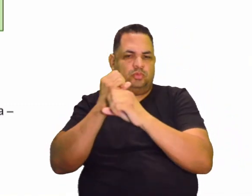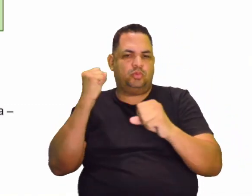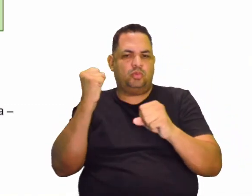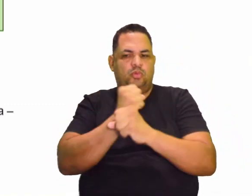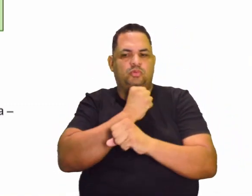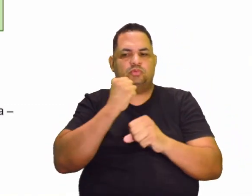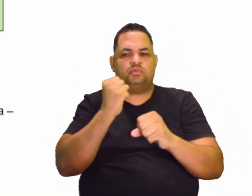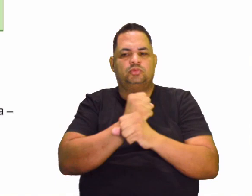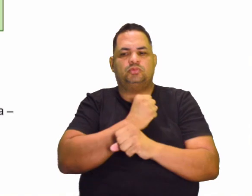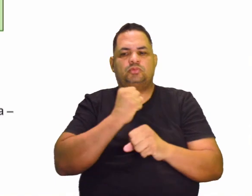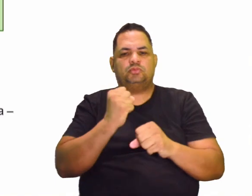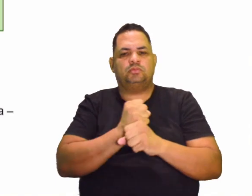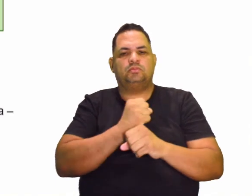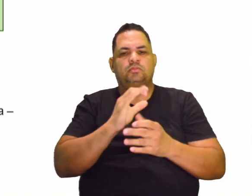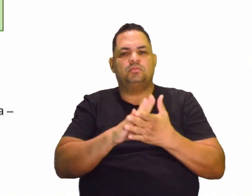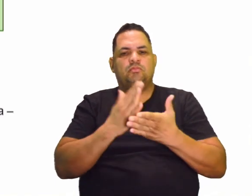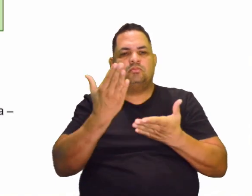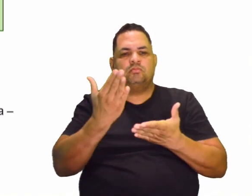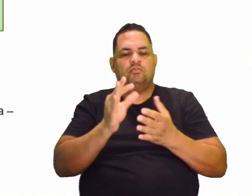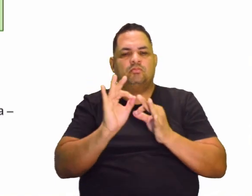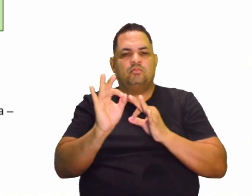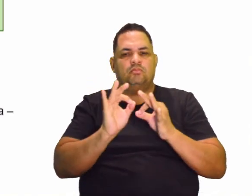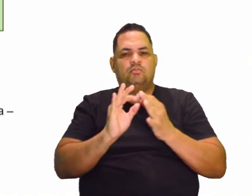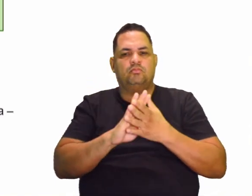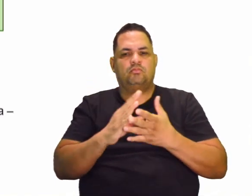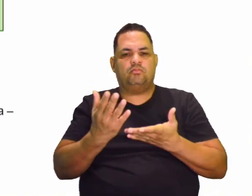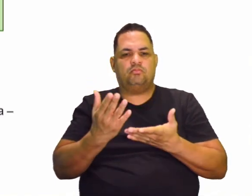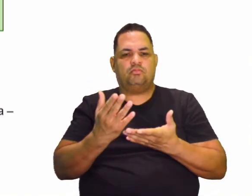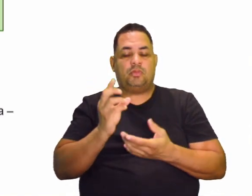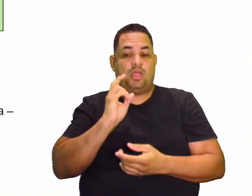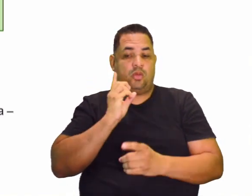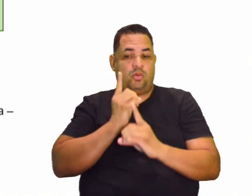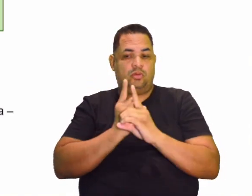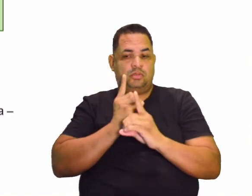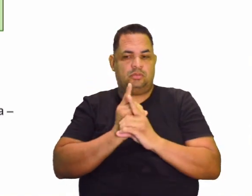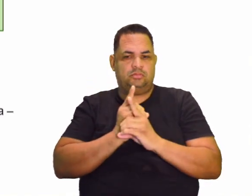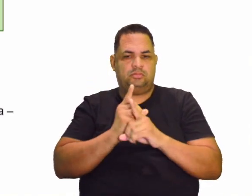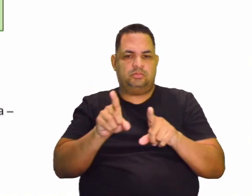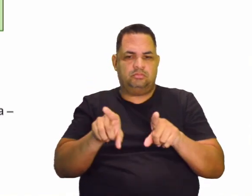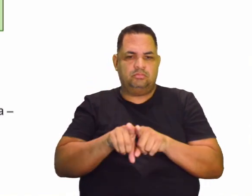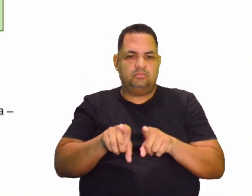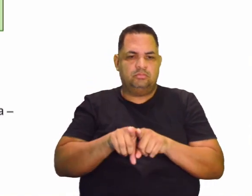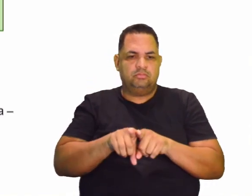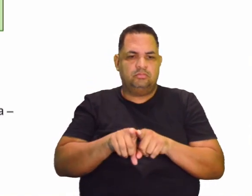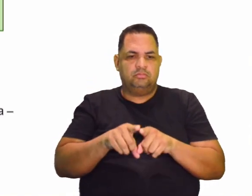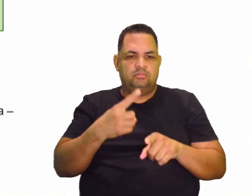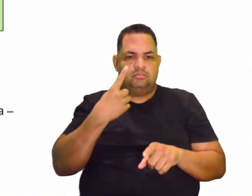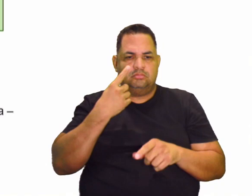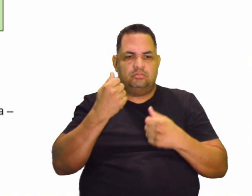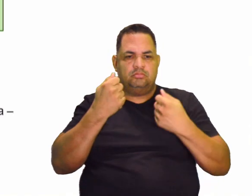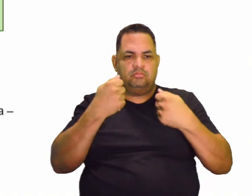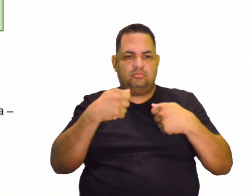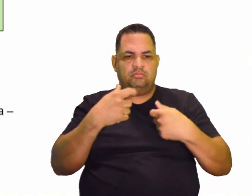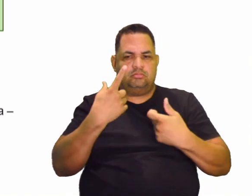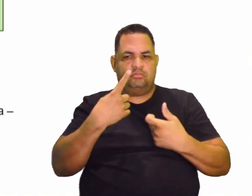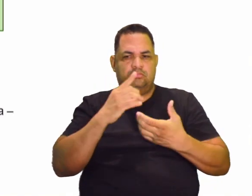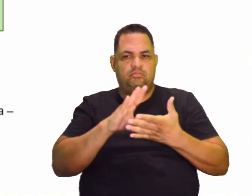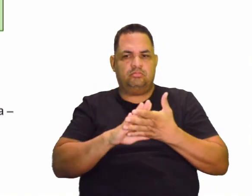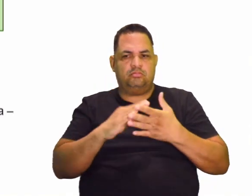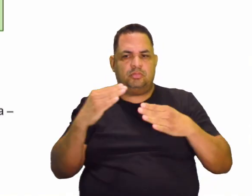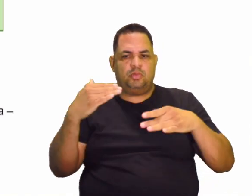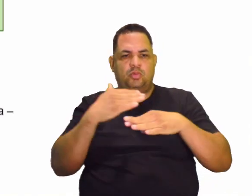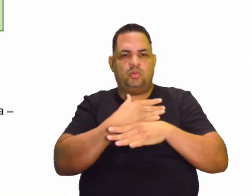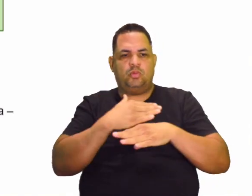construções, e aqui foi uma pintura encontrada. E aí foi possível detectar a